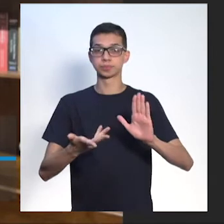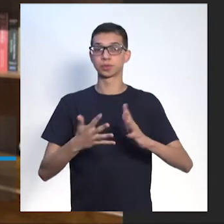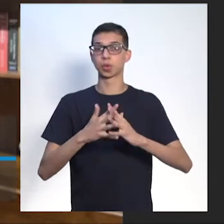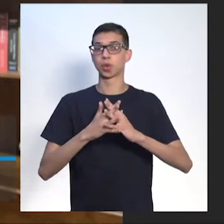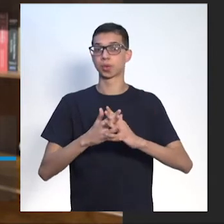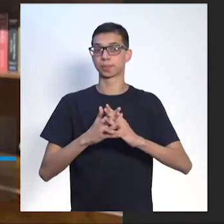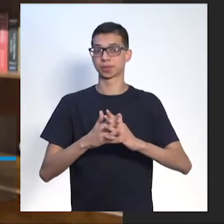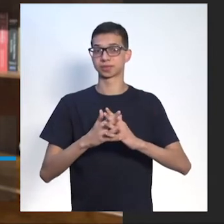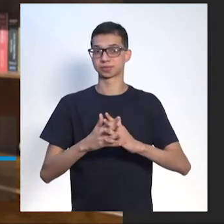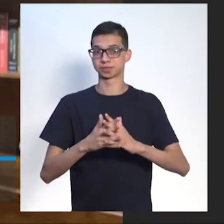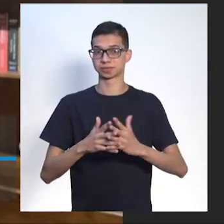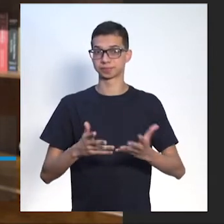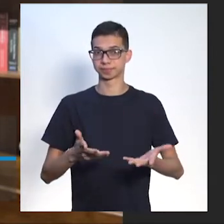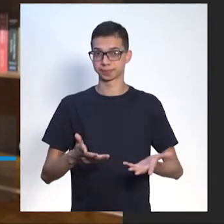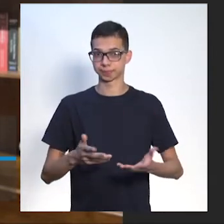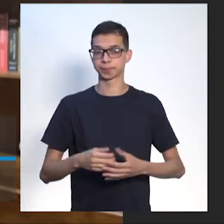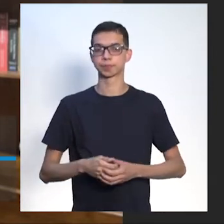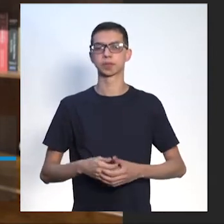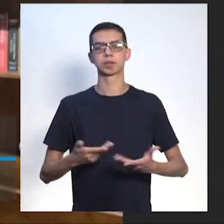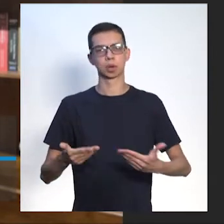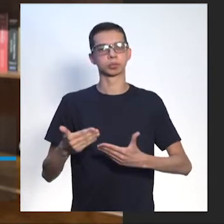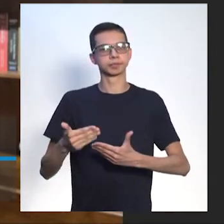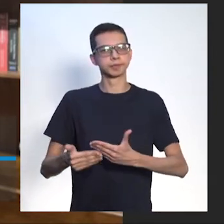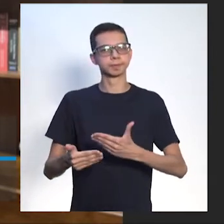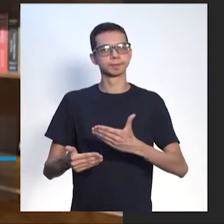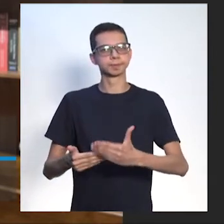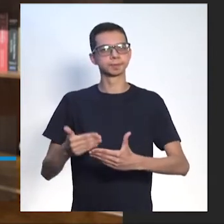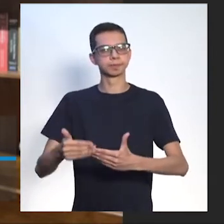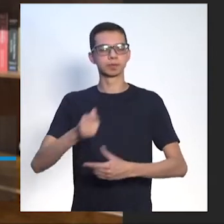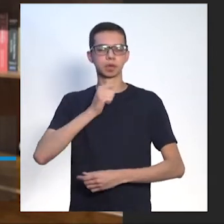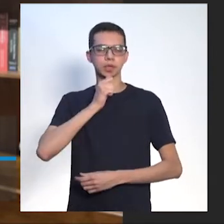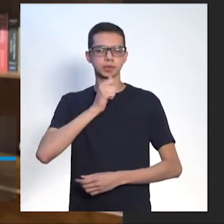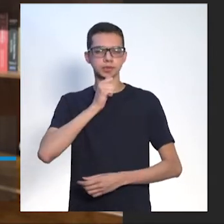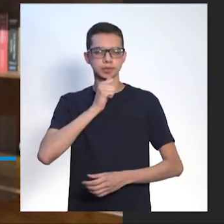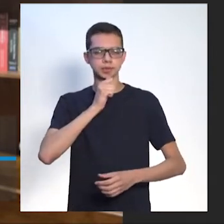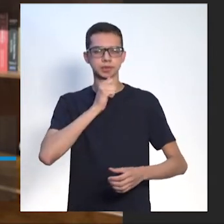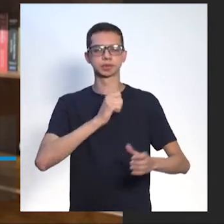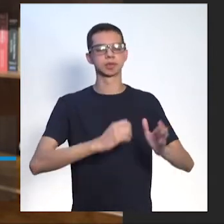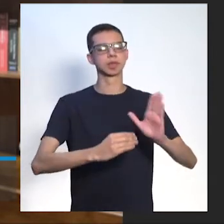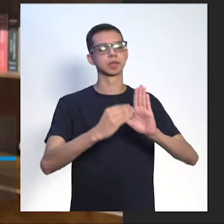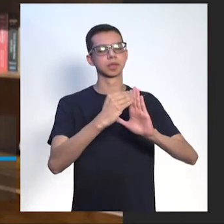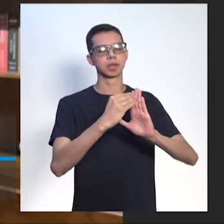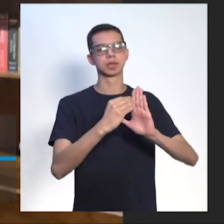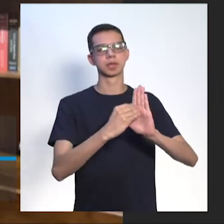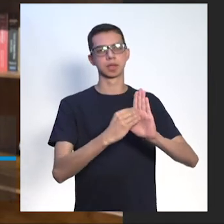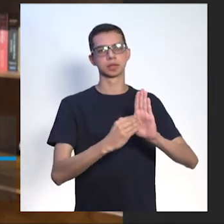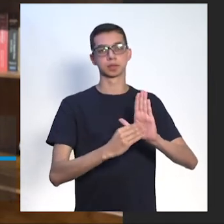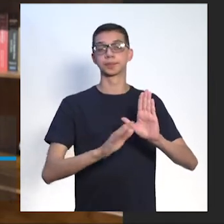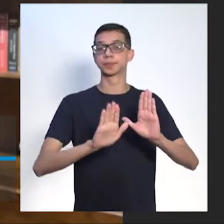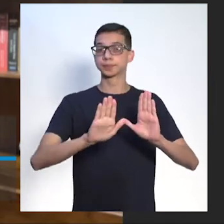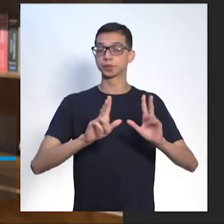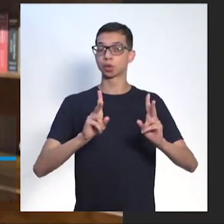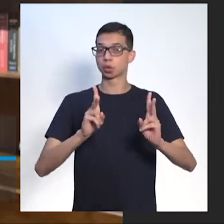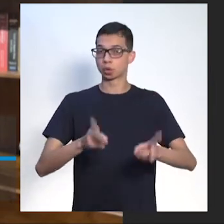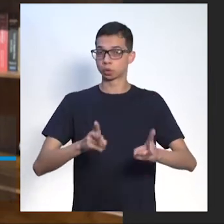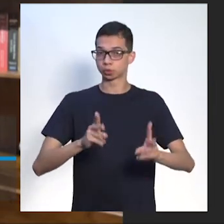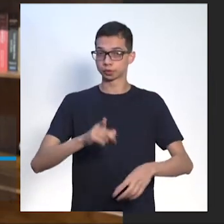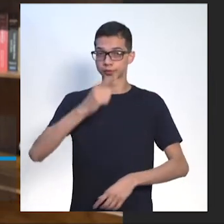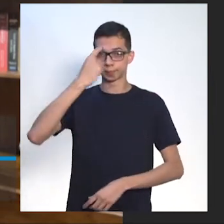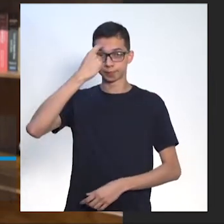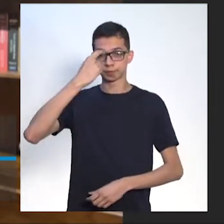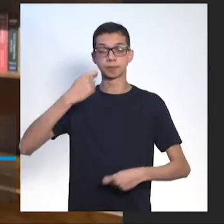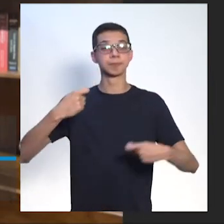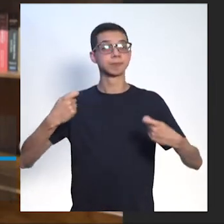complexa. Então, existe em andamento, gente, aí, todo um processo ainda. Então, continue em cima daquela ideia.